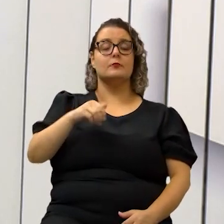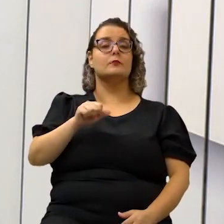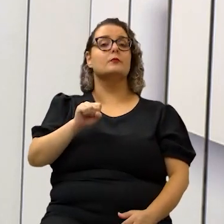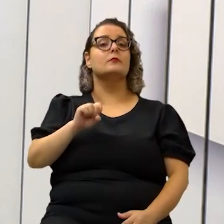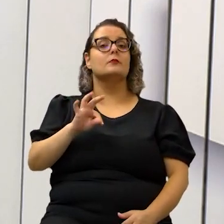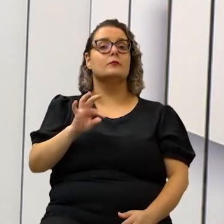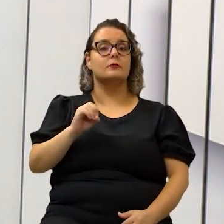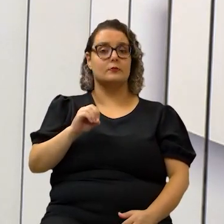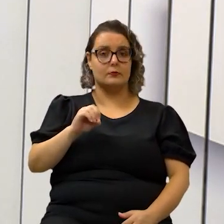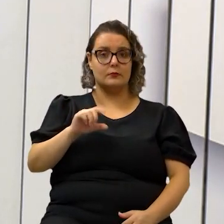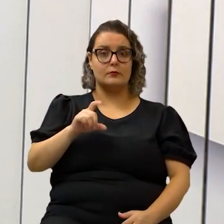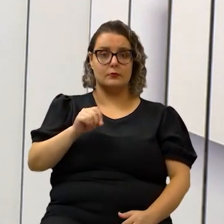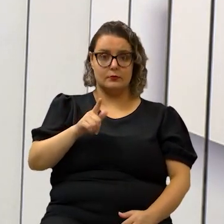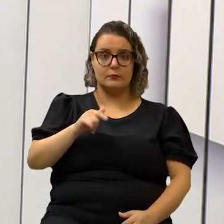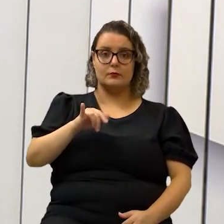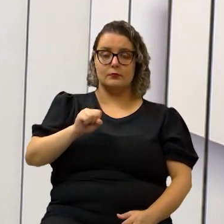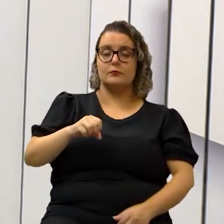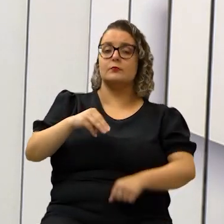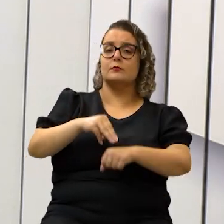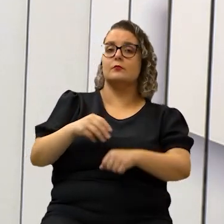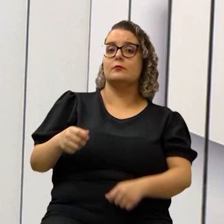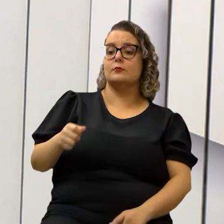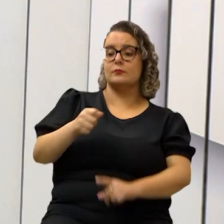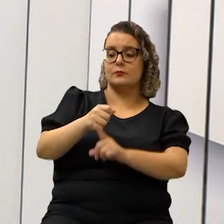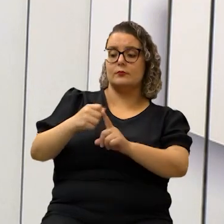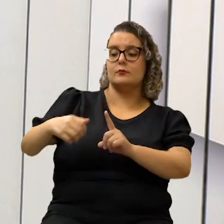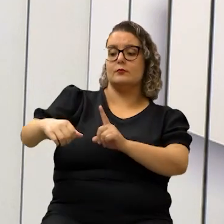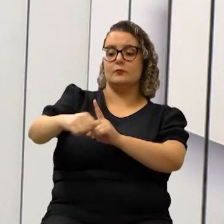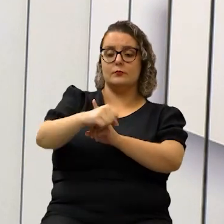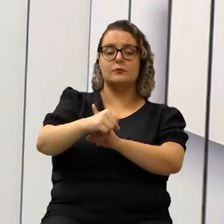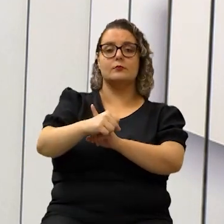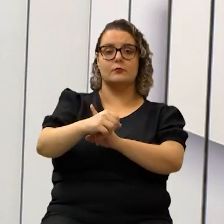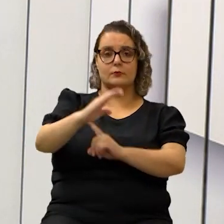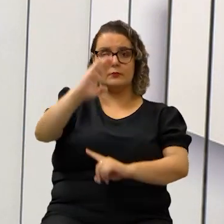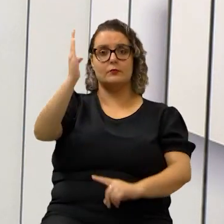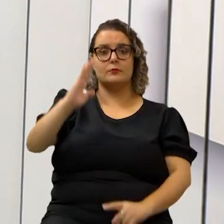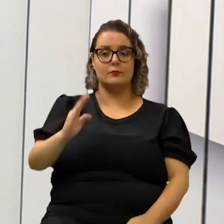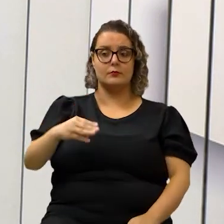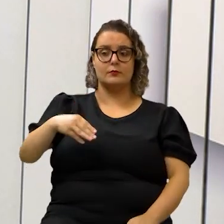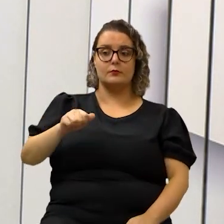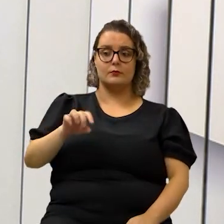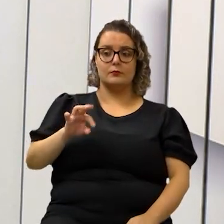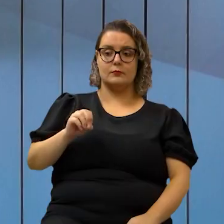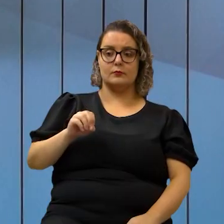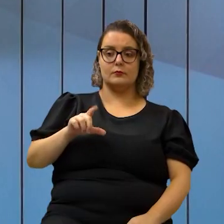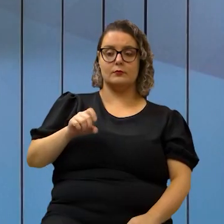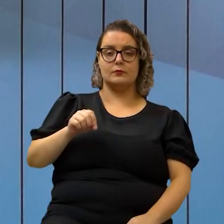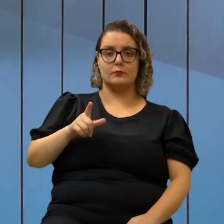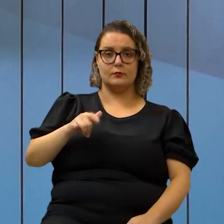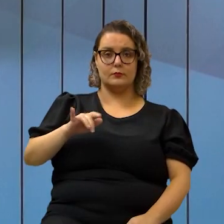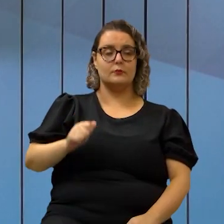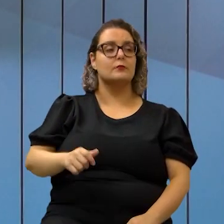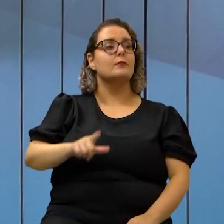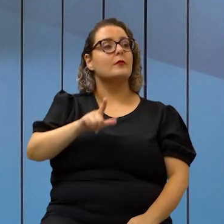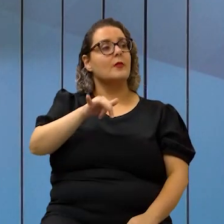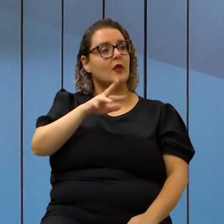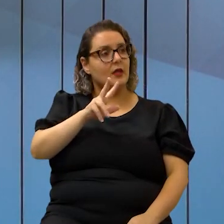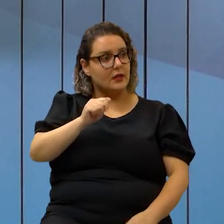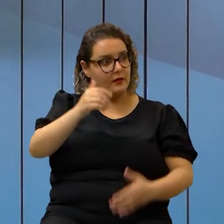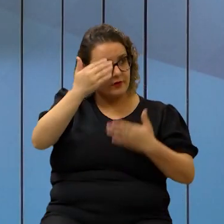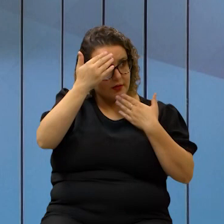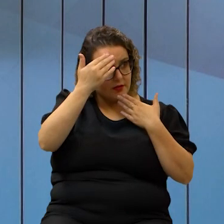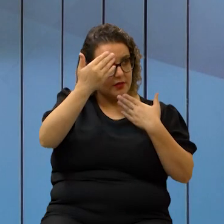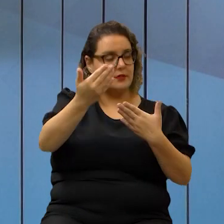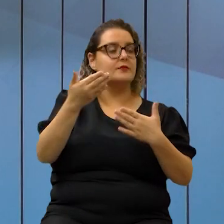é mastologista e membro da Sociedade Brasileira de Mastologia. Lívia, primeiramente eu agradeço